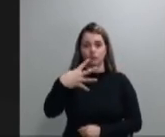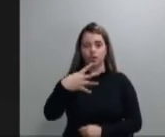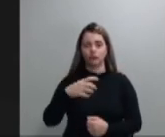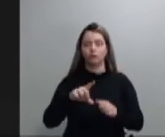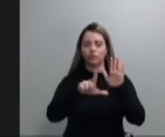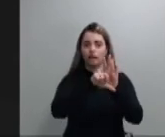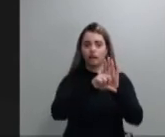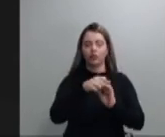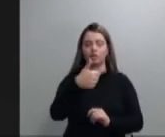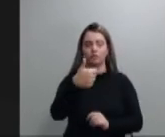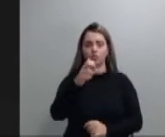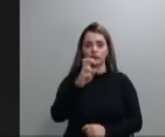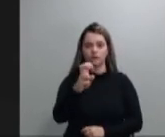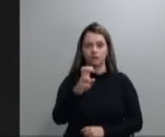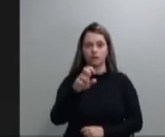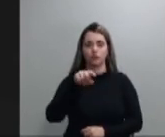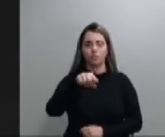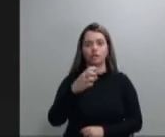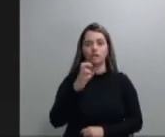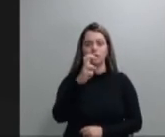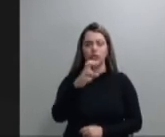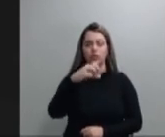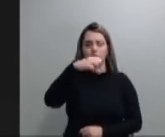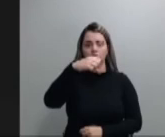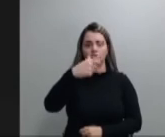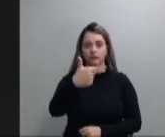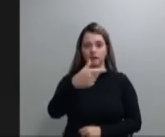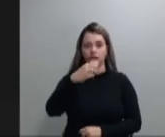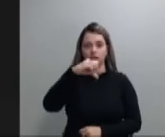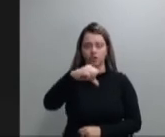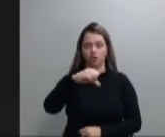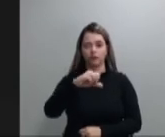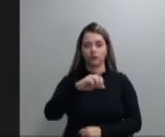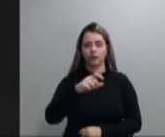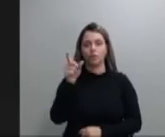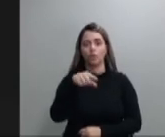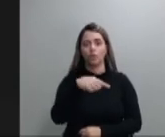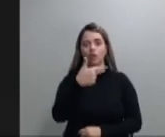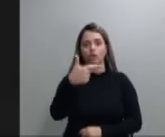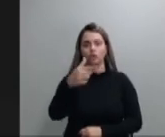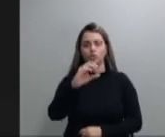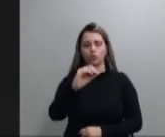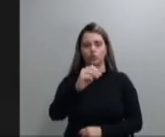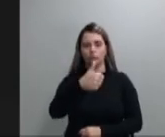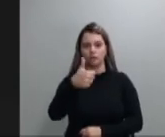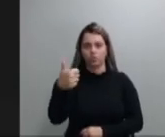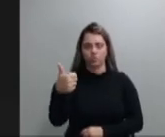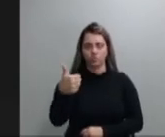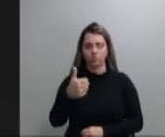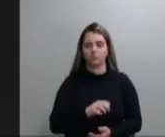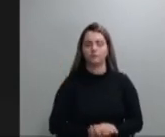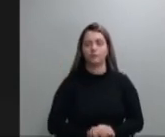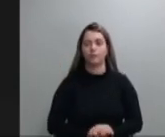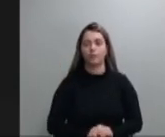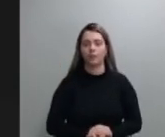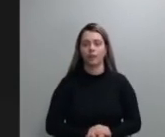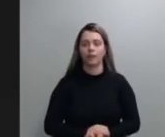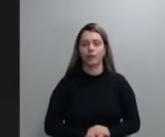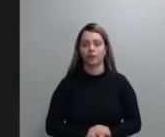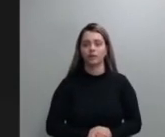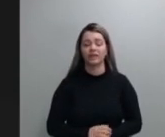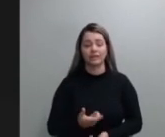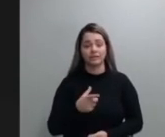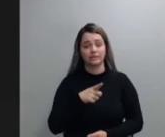.529 de 2011 atual lei de defesa da concorrência logo não há que se falar em